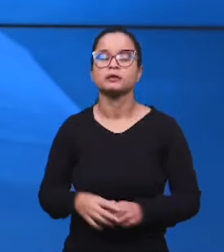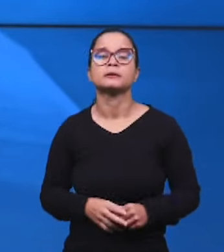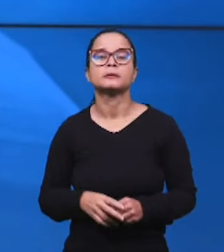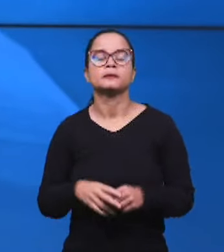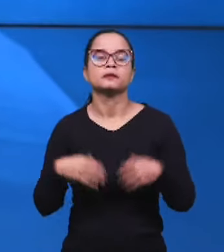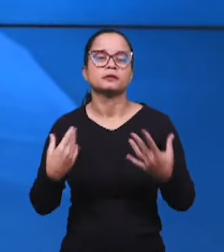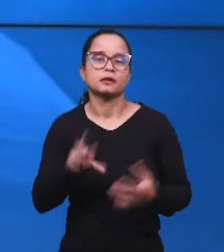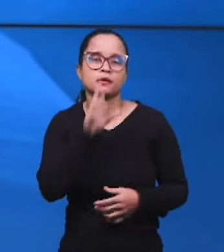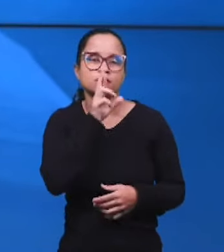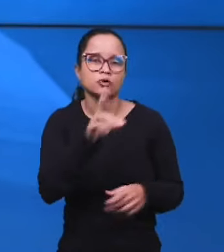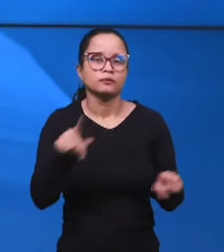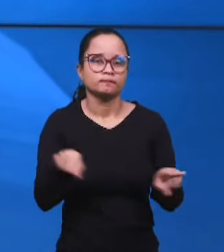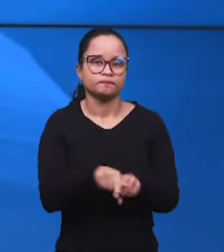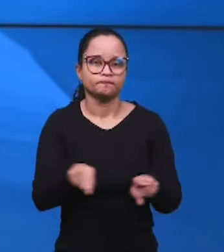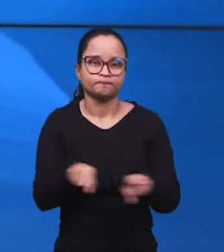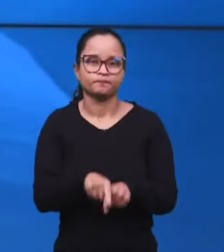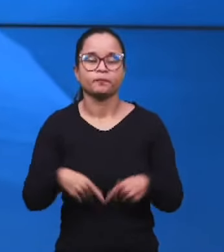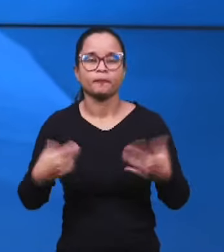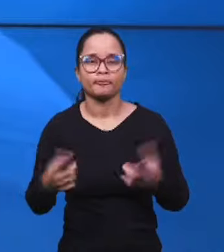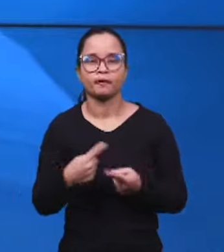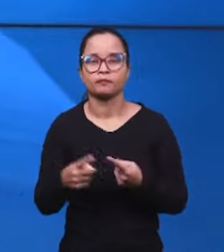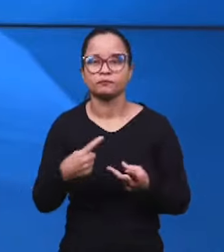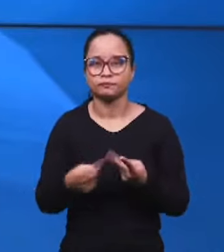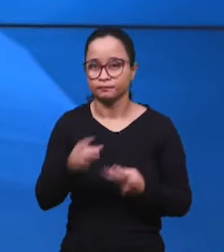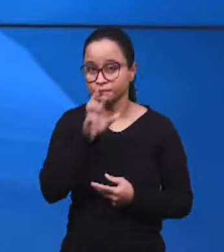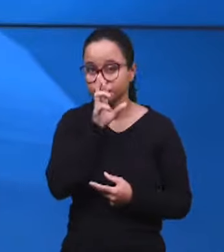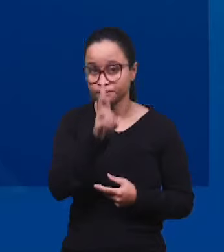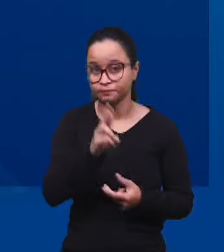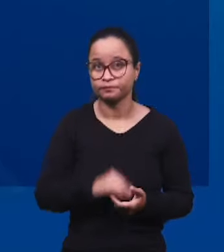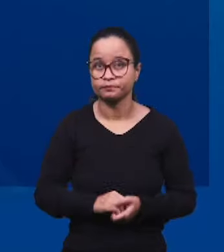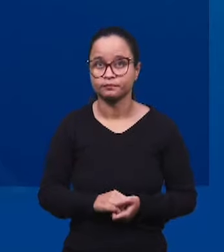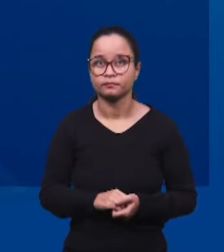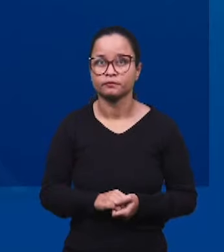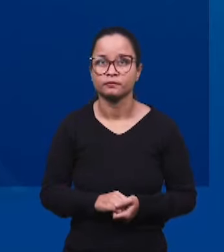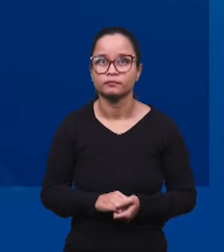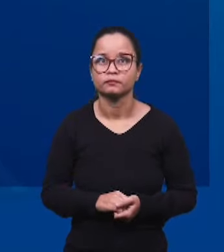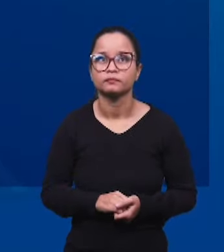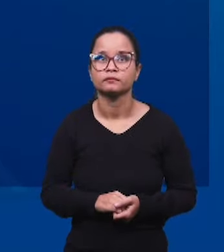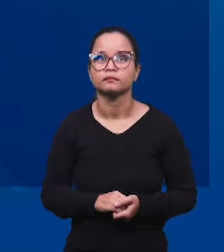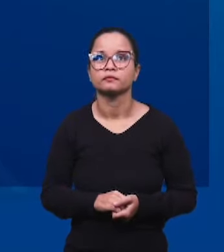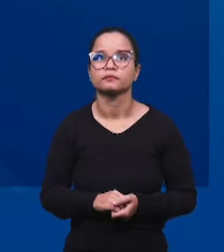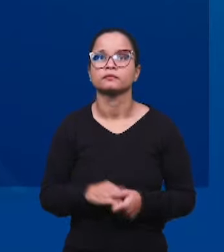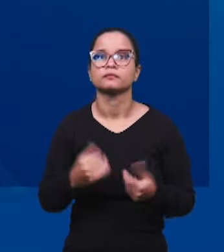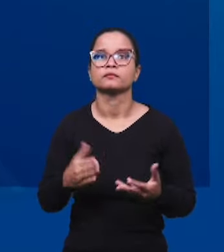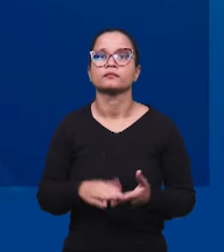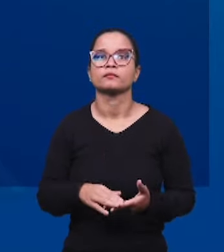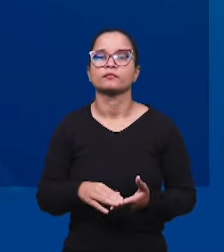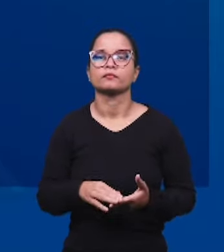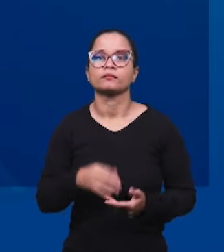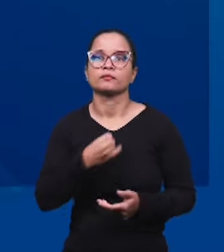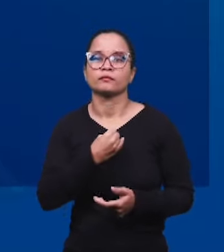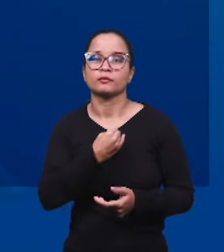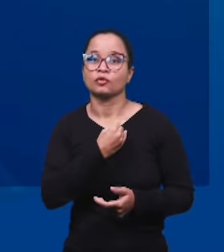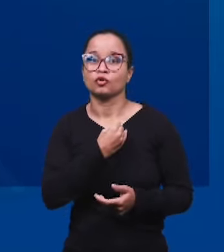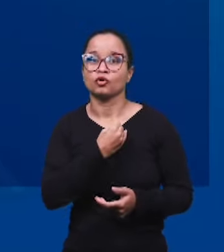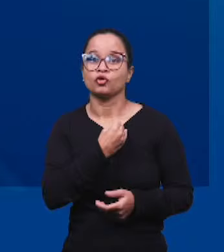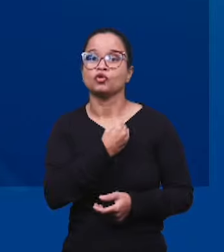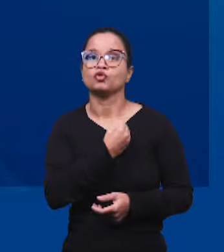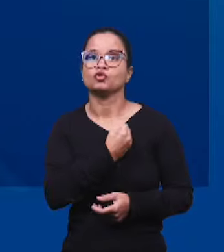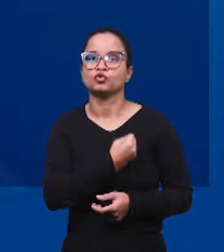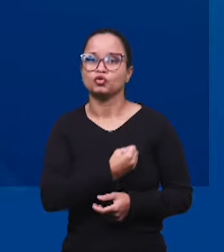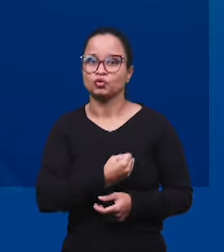também mandou uma resposta. Vamos então às duas respostas em sequência. Juan estava